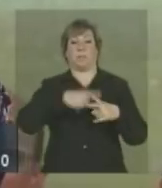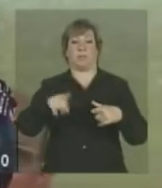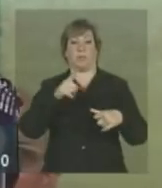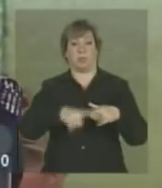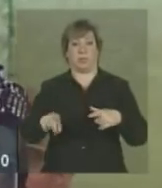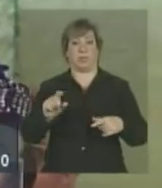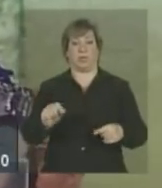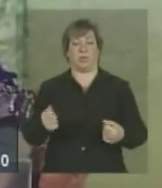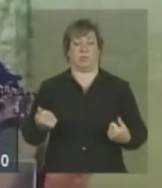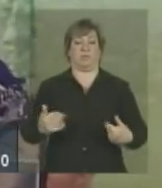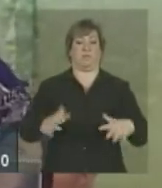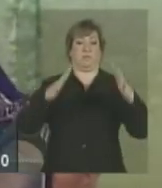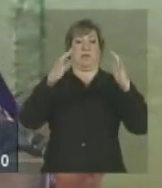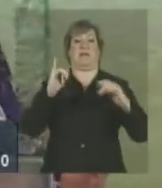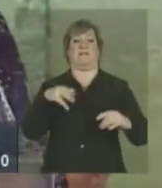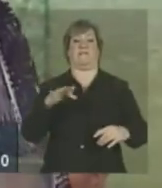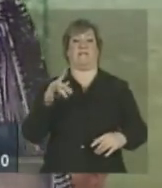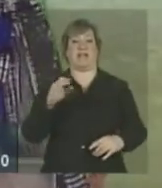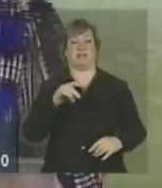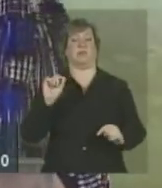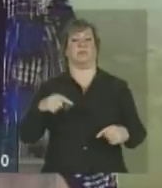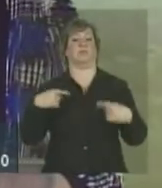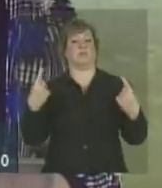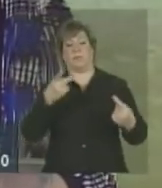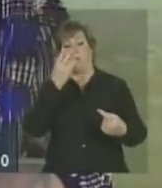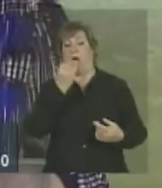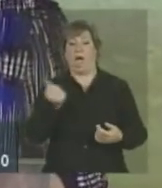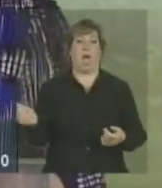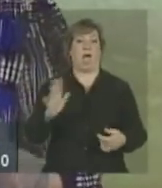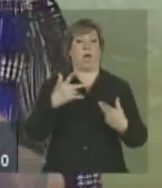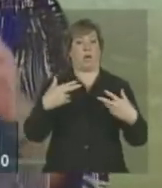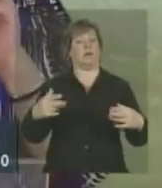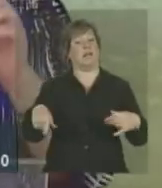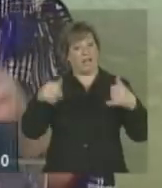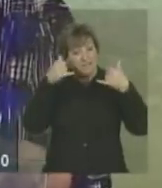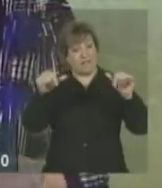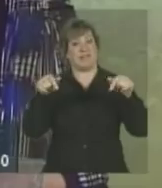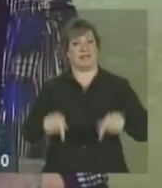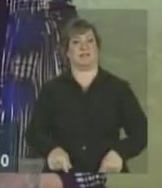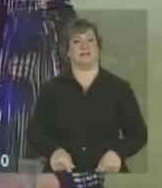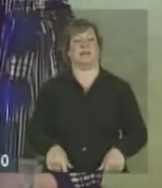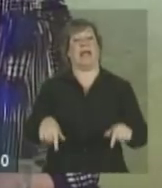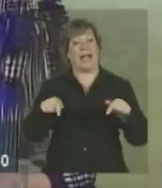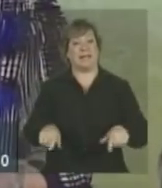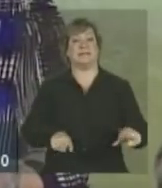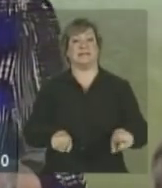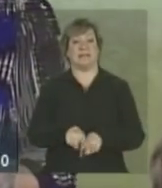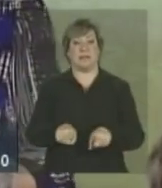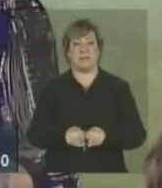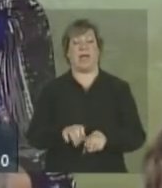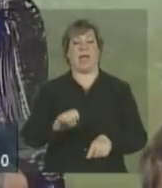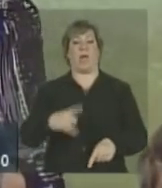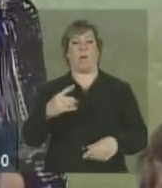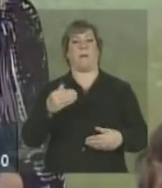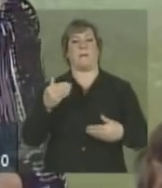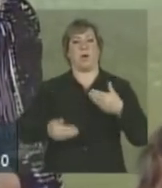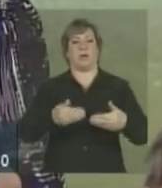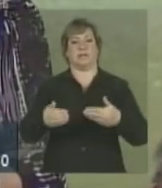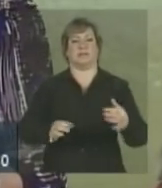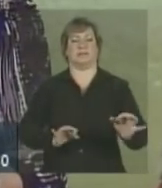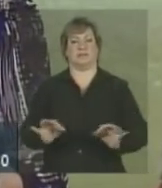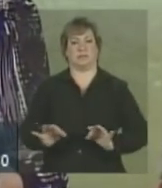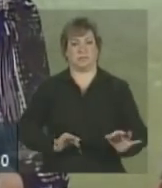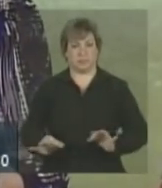preços agrícolas, na inflação e na mesa do trabalhador. Esse também é um processo e um